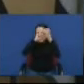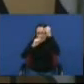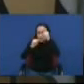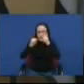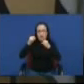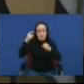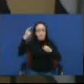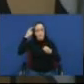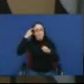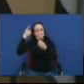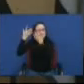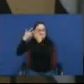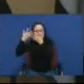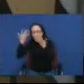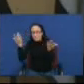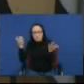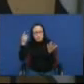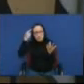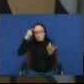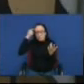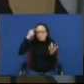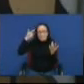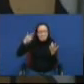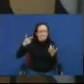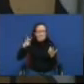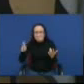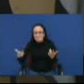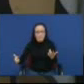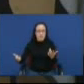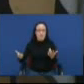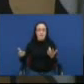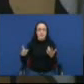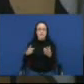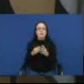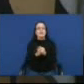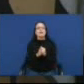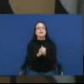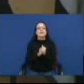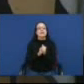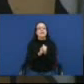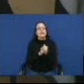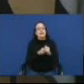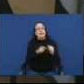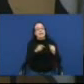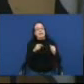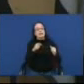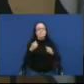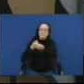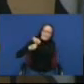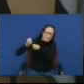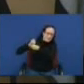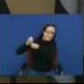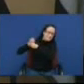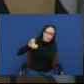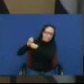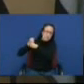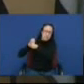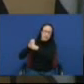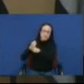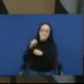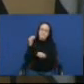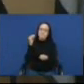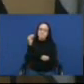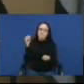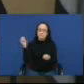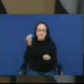nessa criança. E aí é que entra a importância da gente fazer essa campanha. Então, há alguns anos a gente vem, durante o mês de